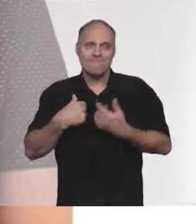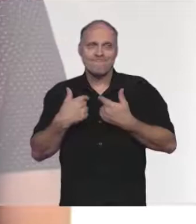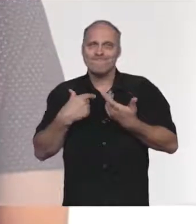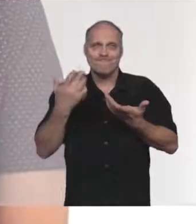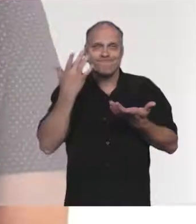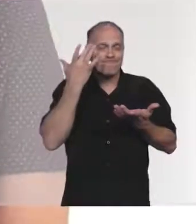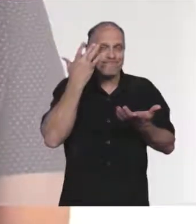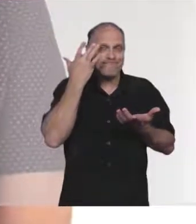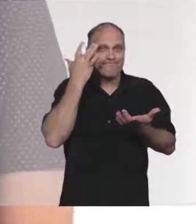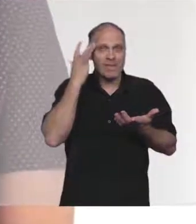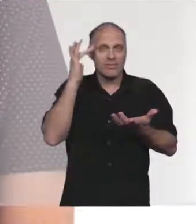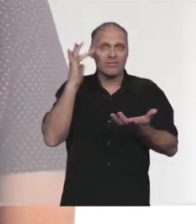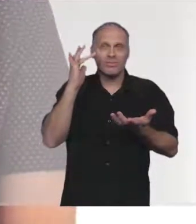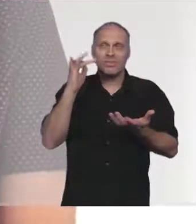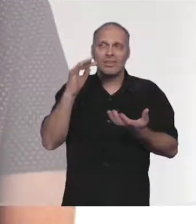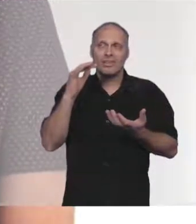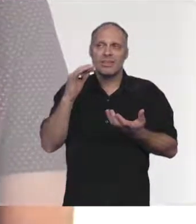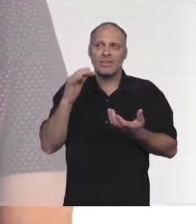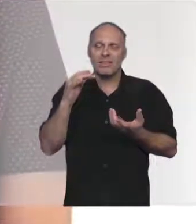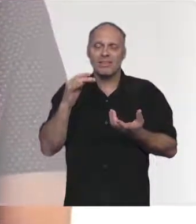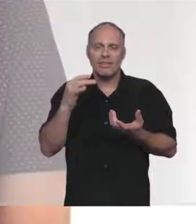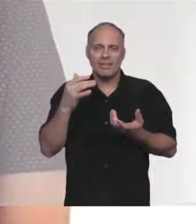Eu não sei, porque